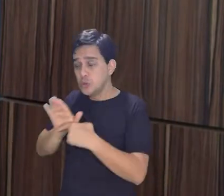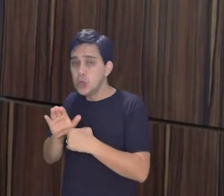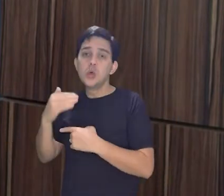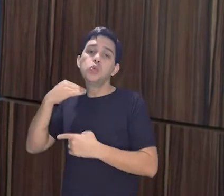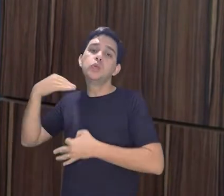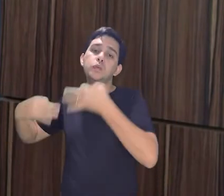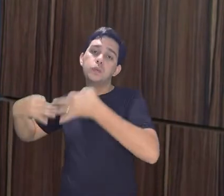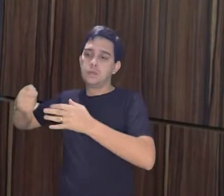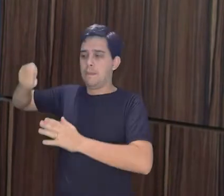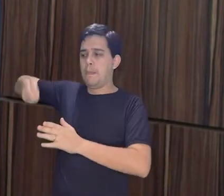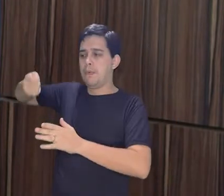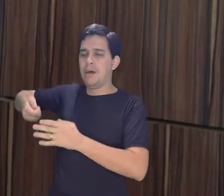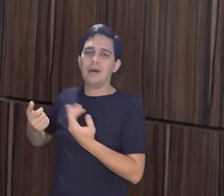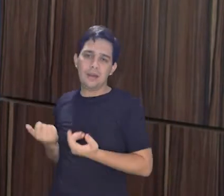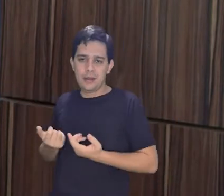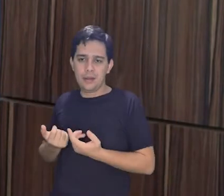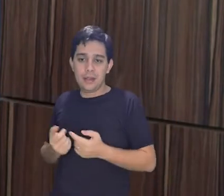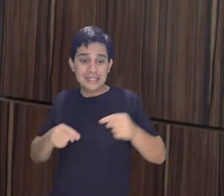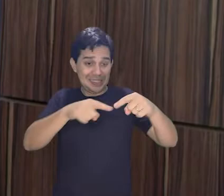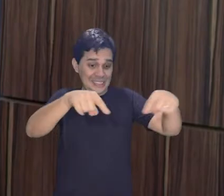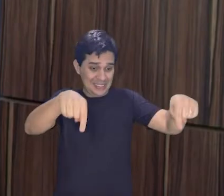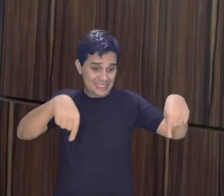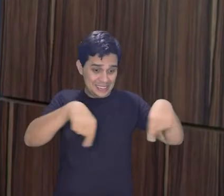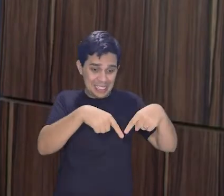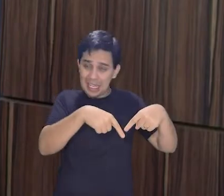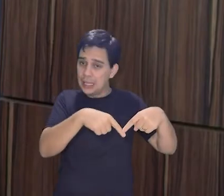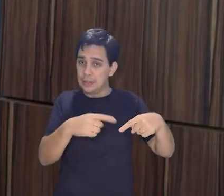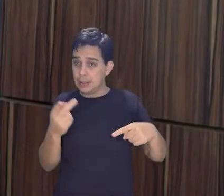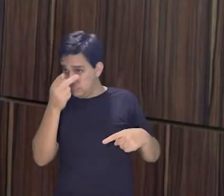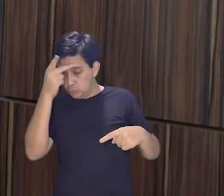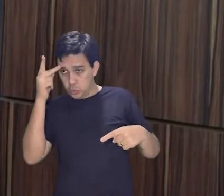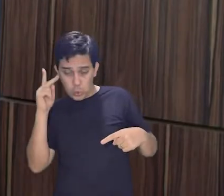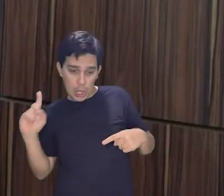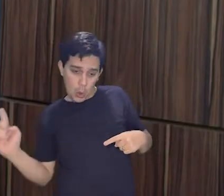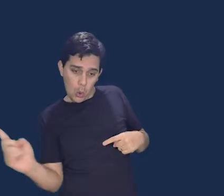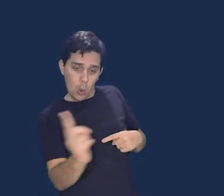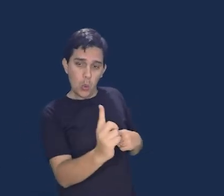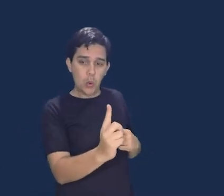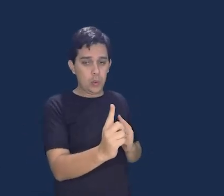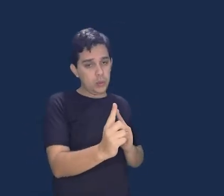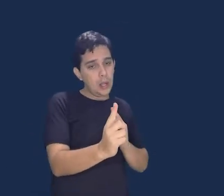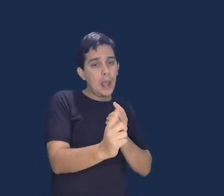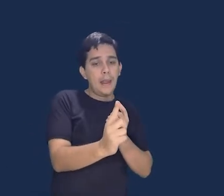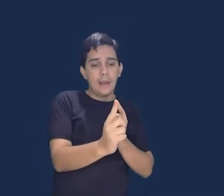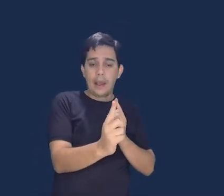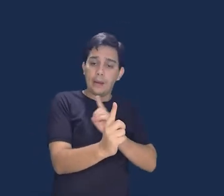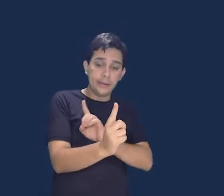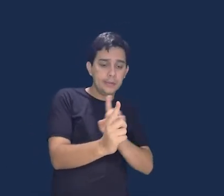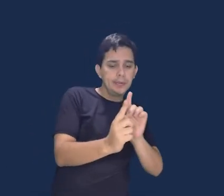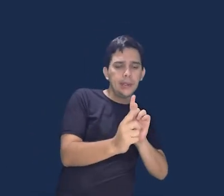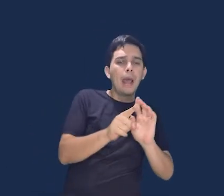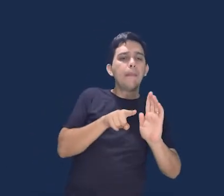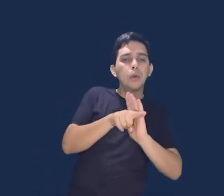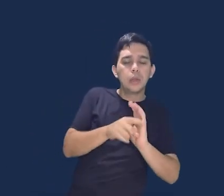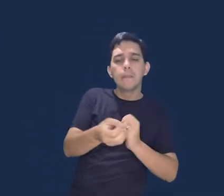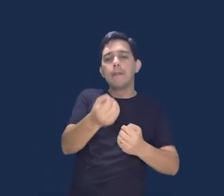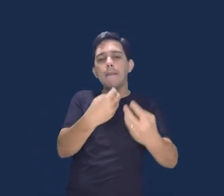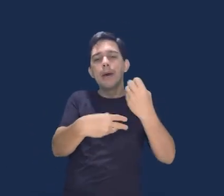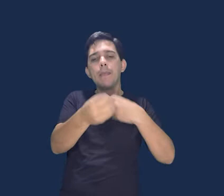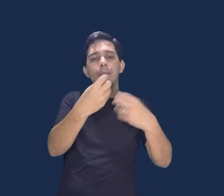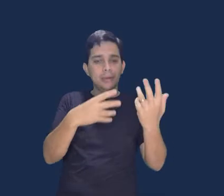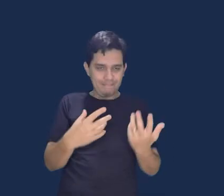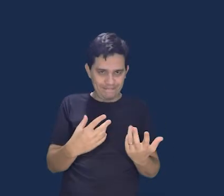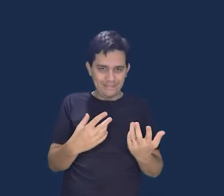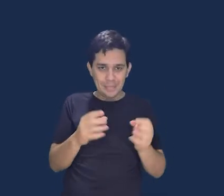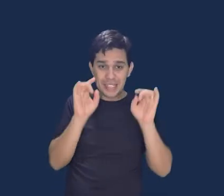a implementação das salas de depoimento especial do Poder Judiciário no Estado. Hoje, nós temos 36 salas com